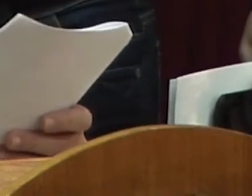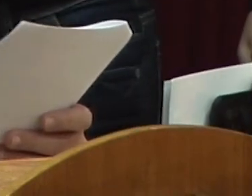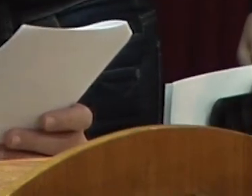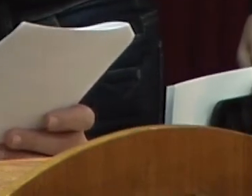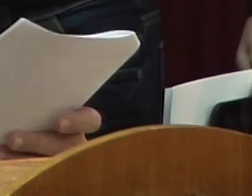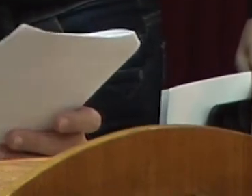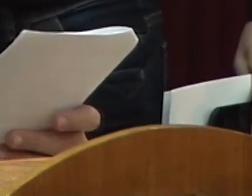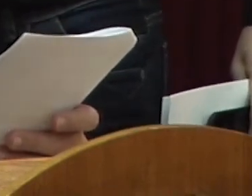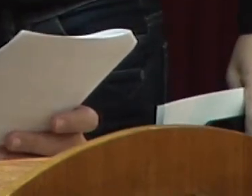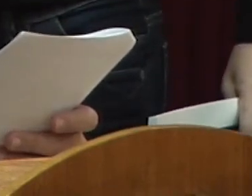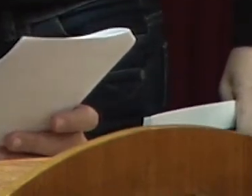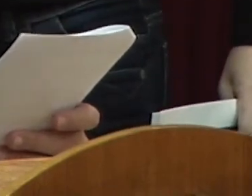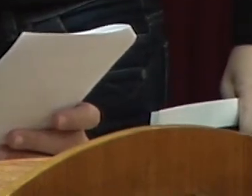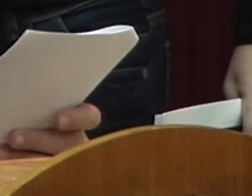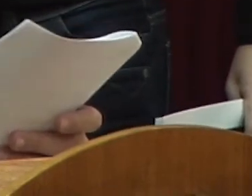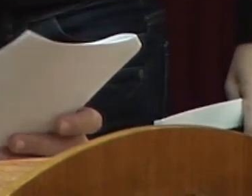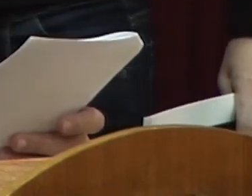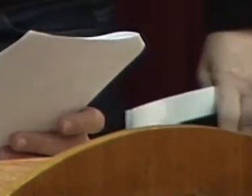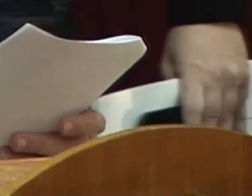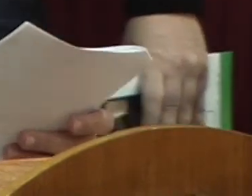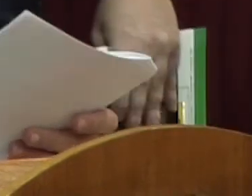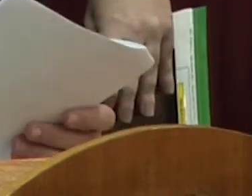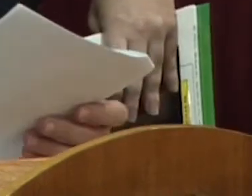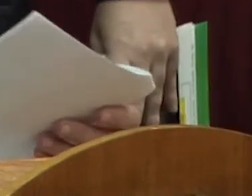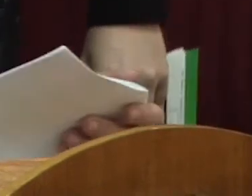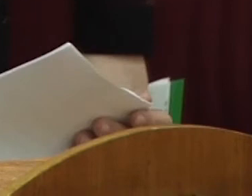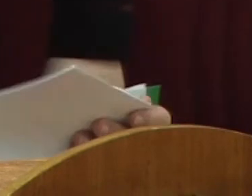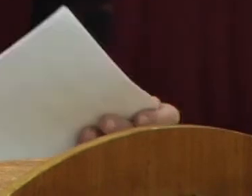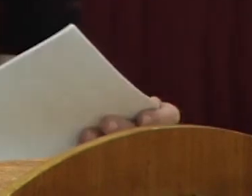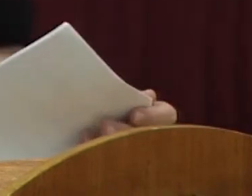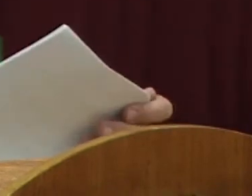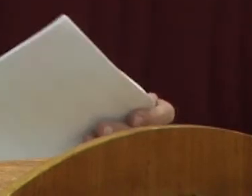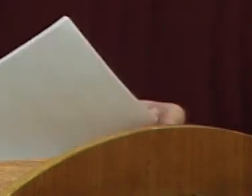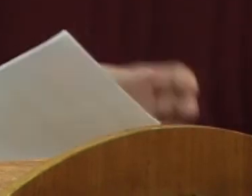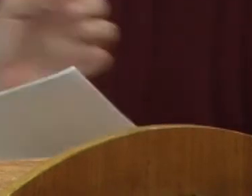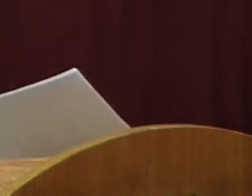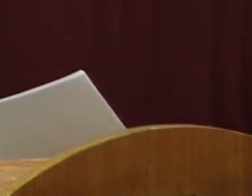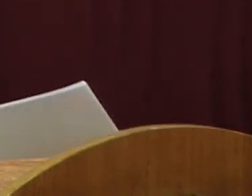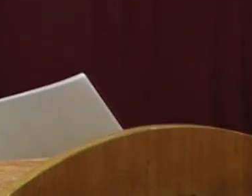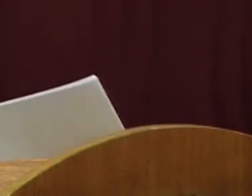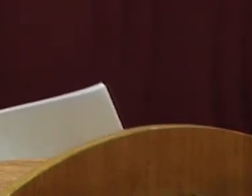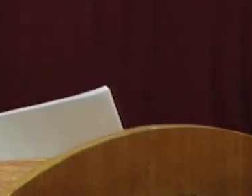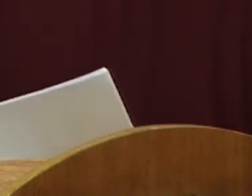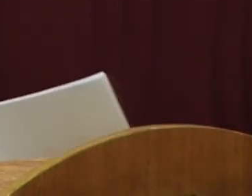agosto, segunda-feira, até que a gente faça a nossa reunião na quarta e decida pela mudança do